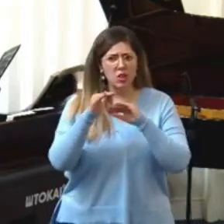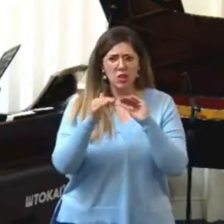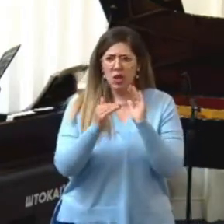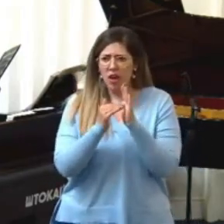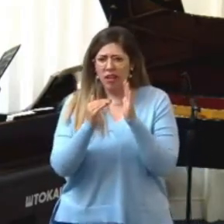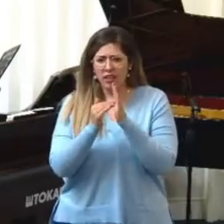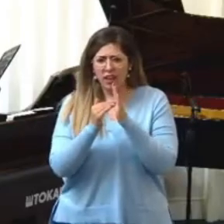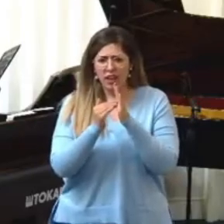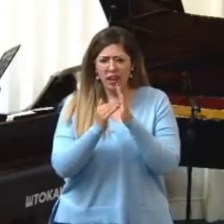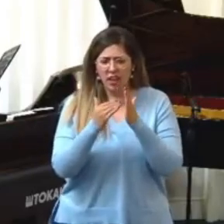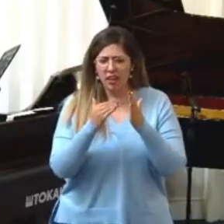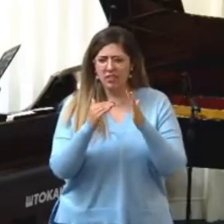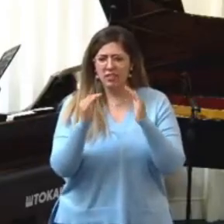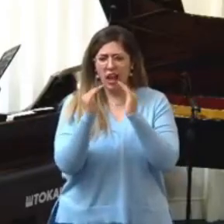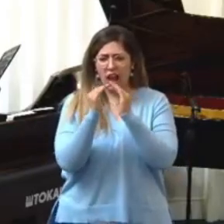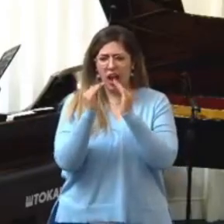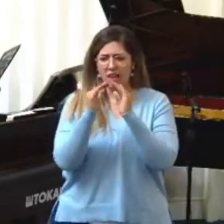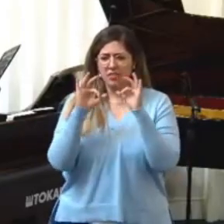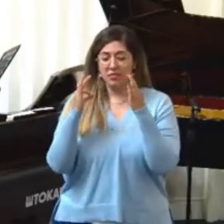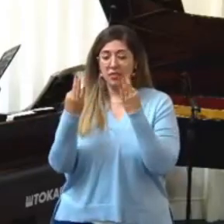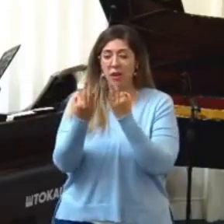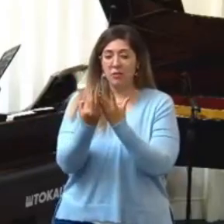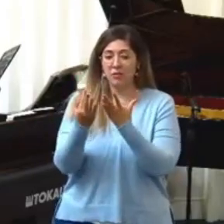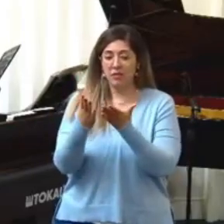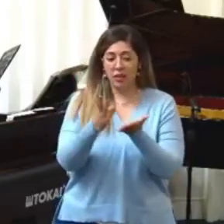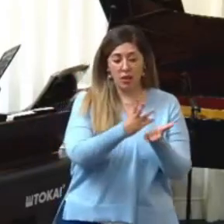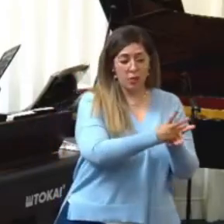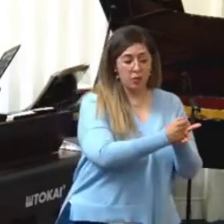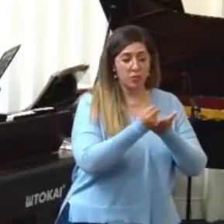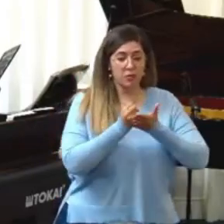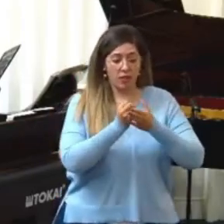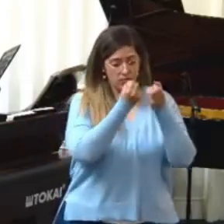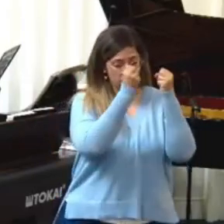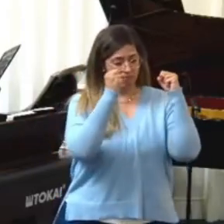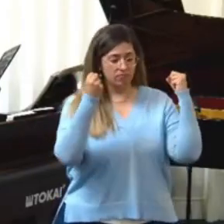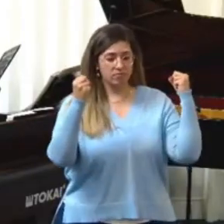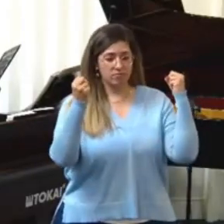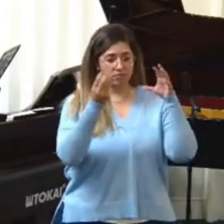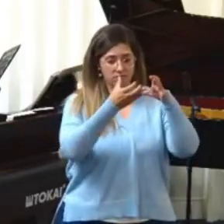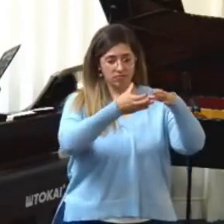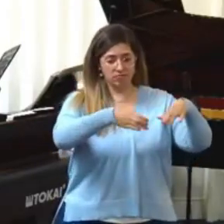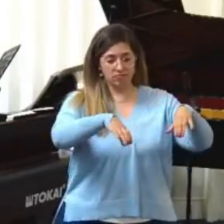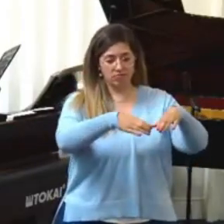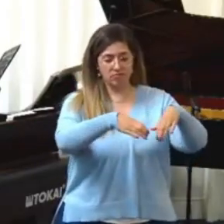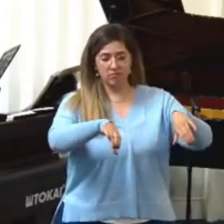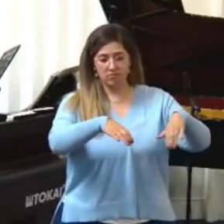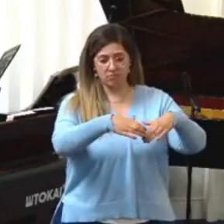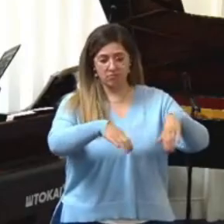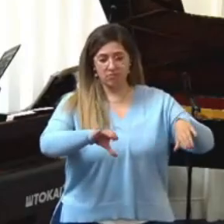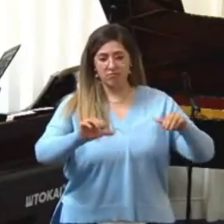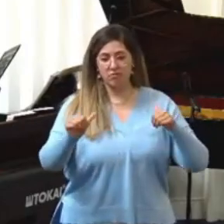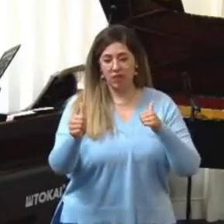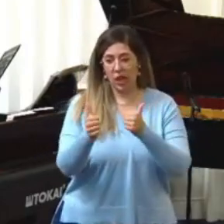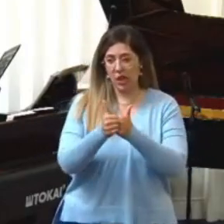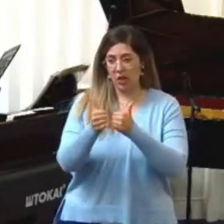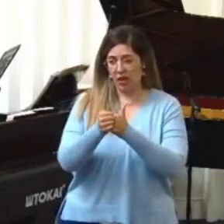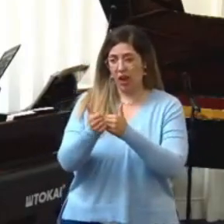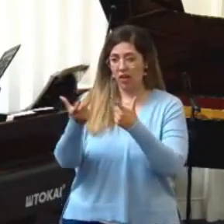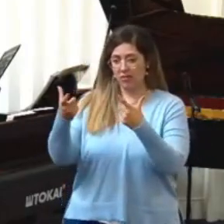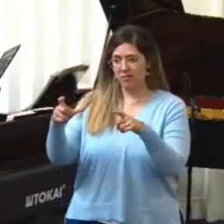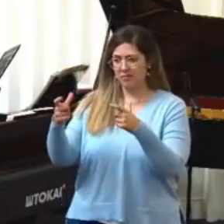de seu pai foram buscar o corpo. Eles o levaram e sepultaram entre Zorá